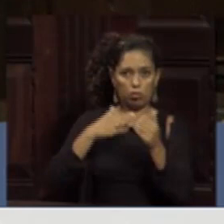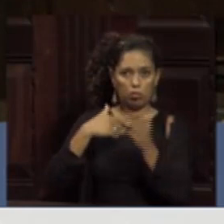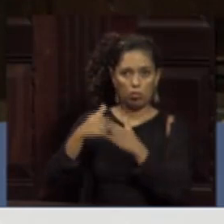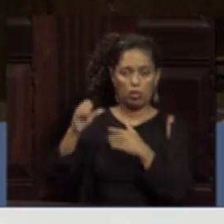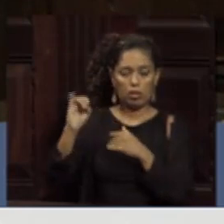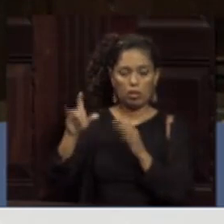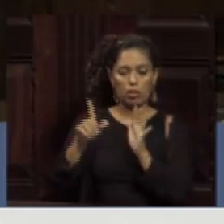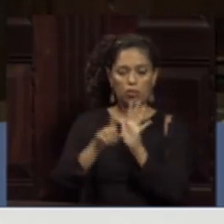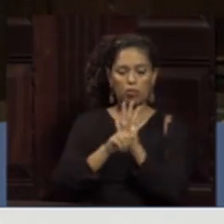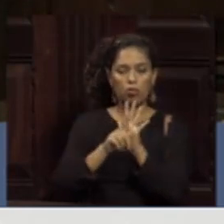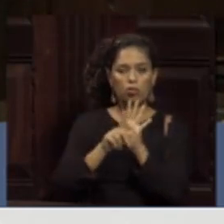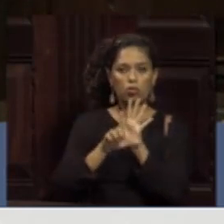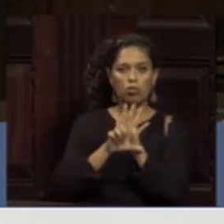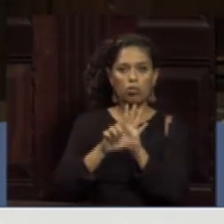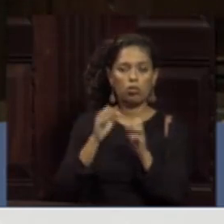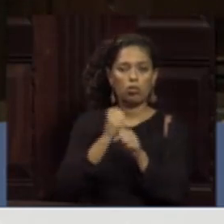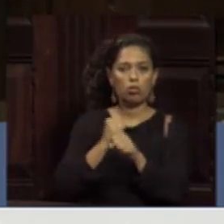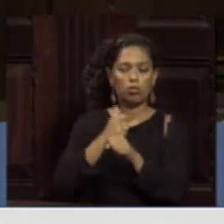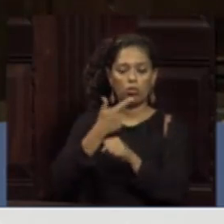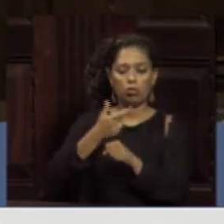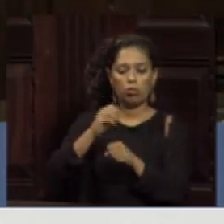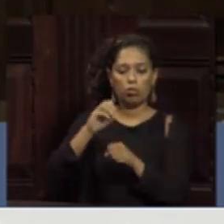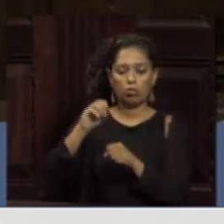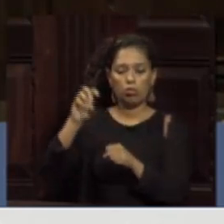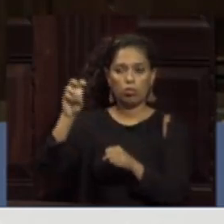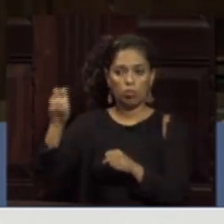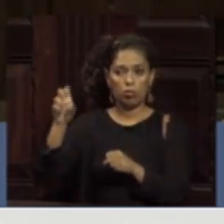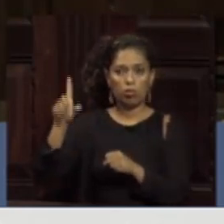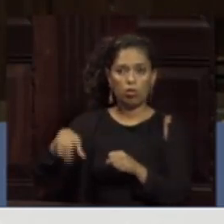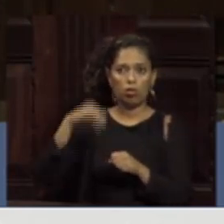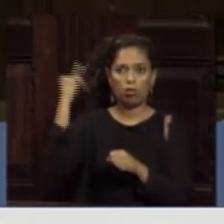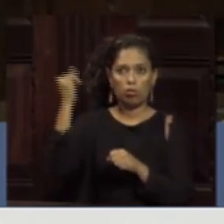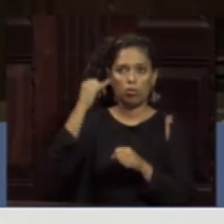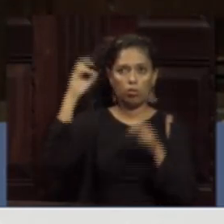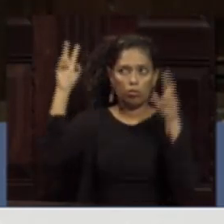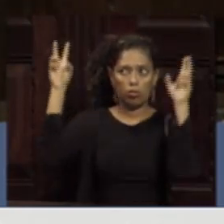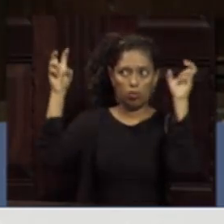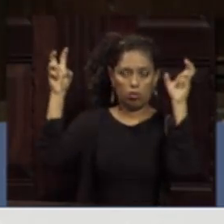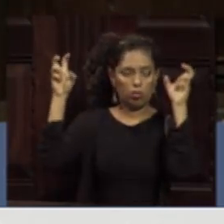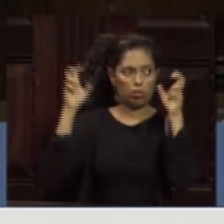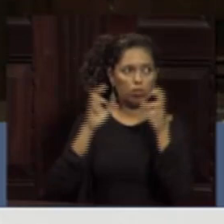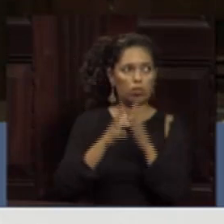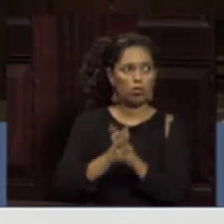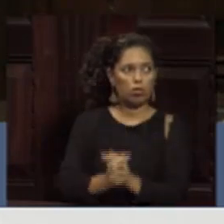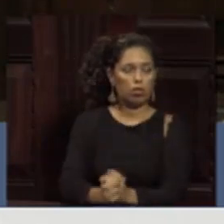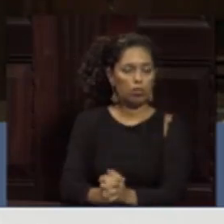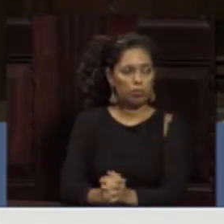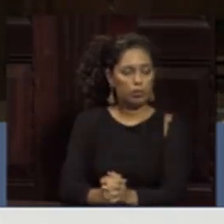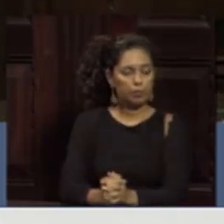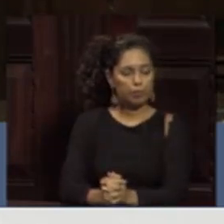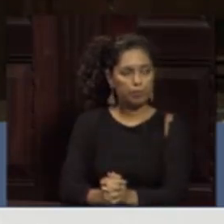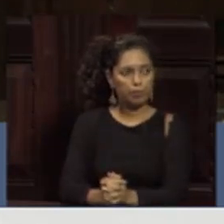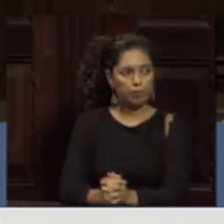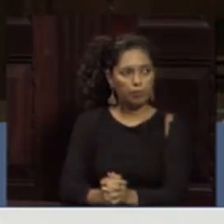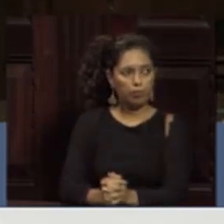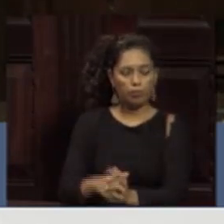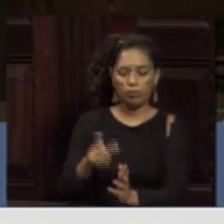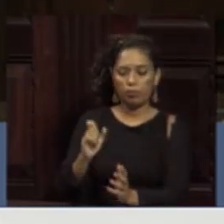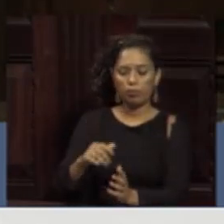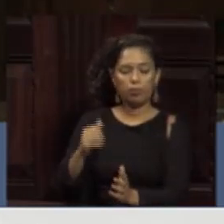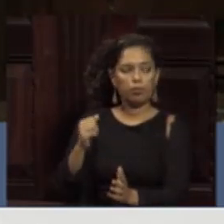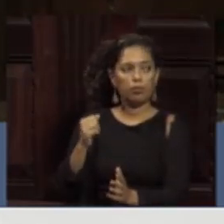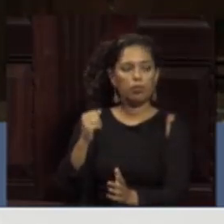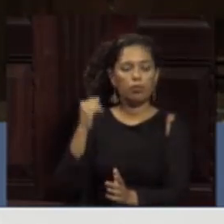2005, trata de um importante tema que está em primeira discussão. É